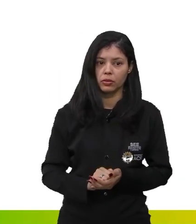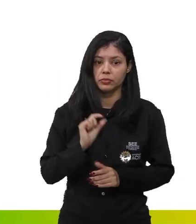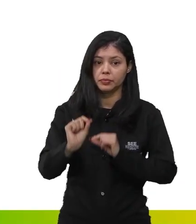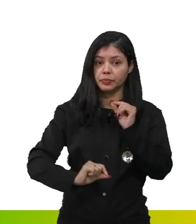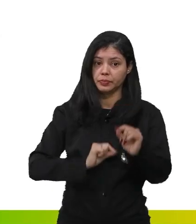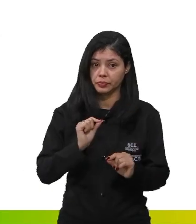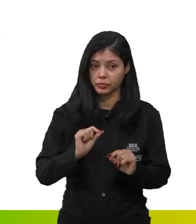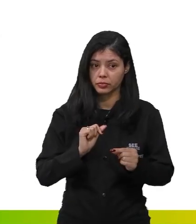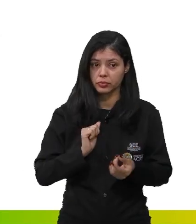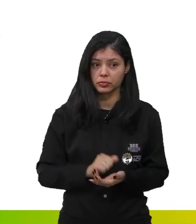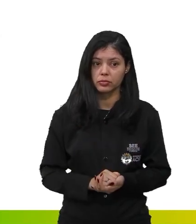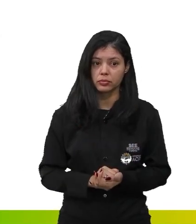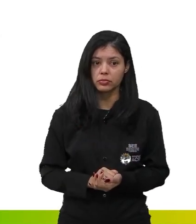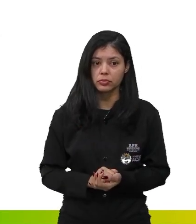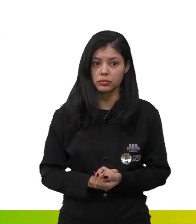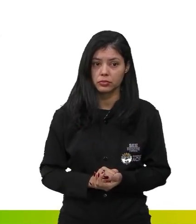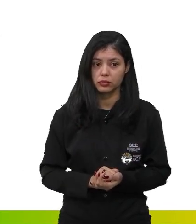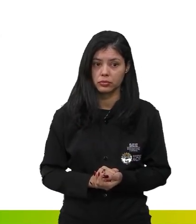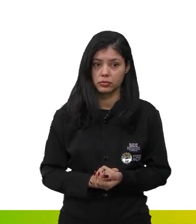viria